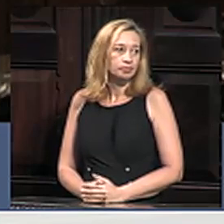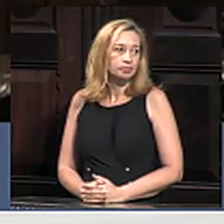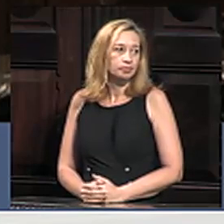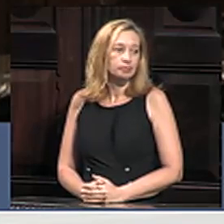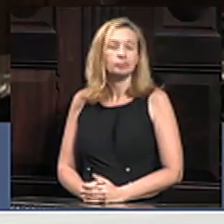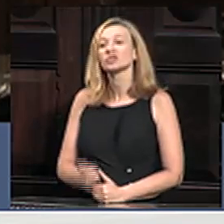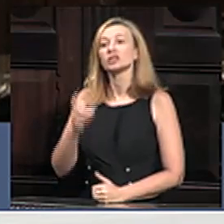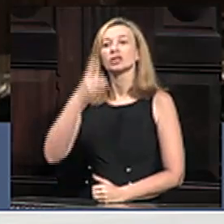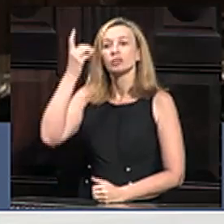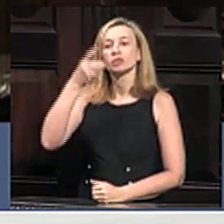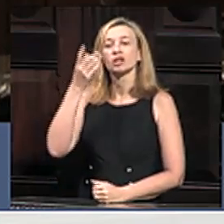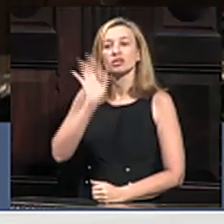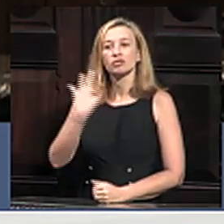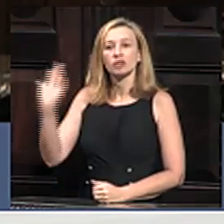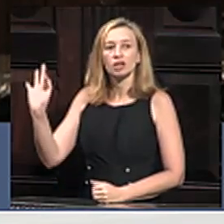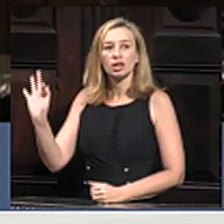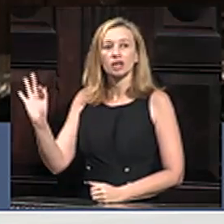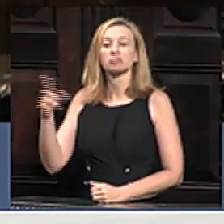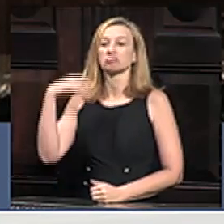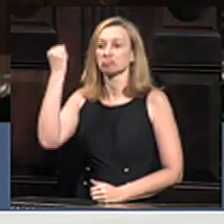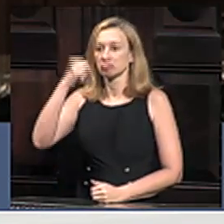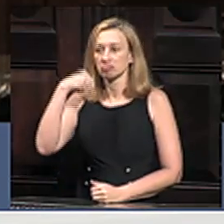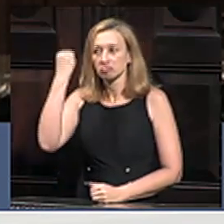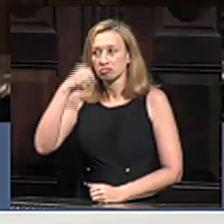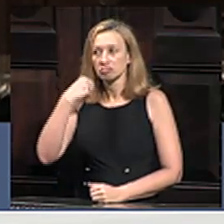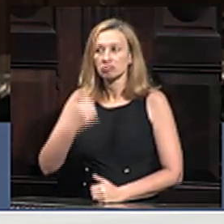Deputados federais, senadores,